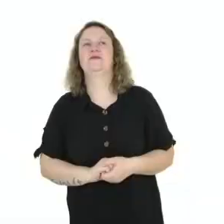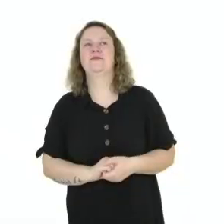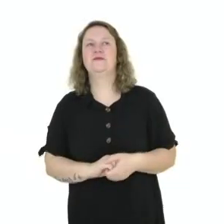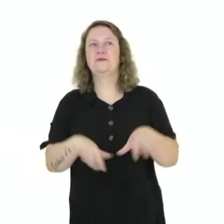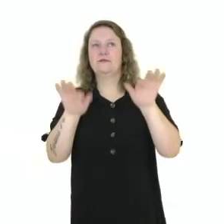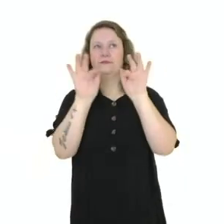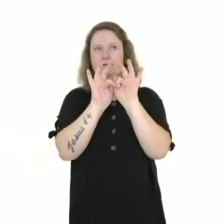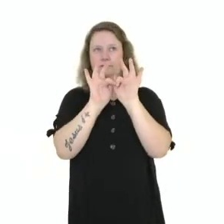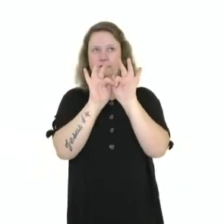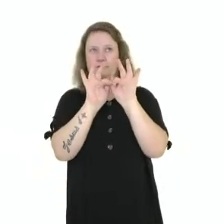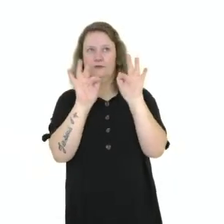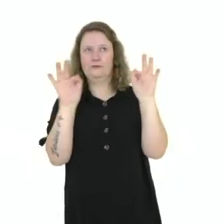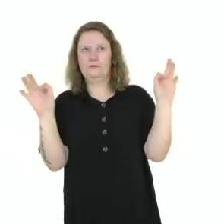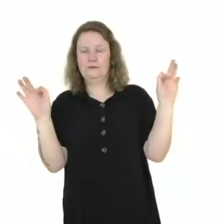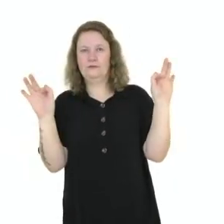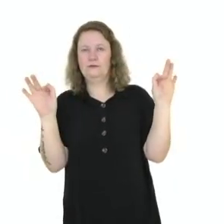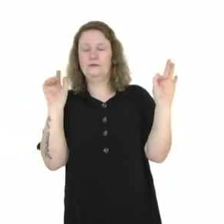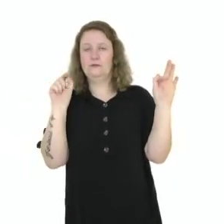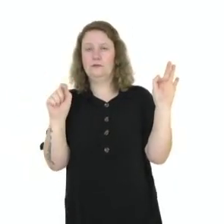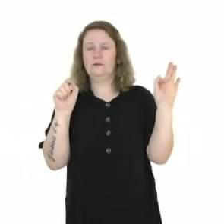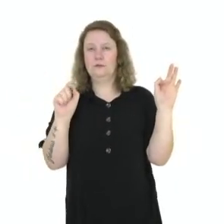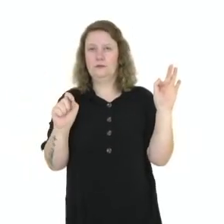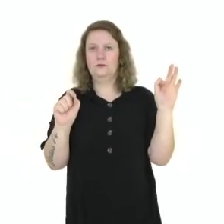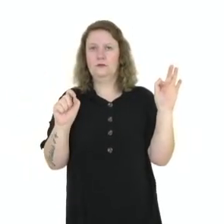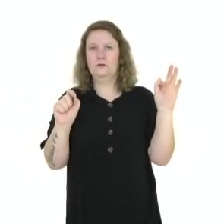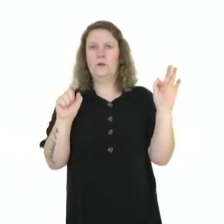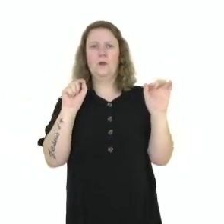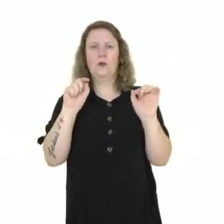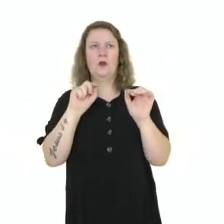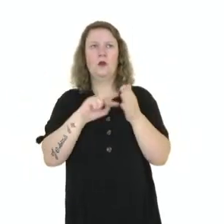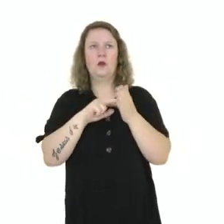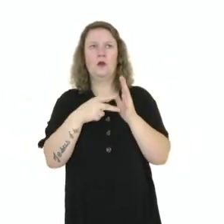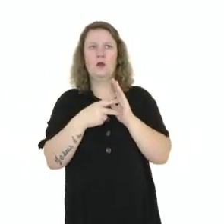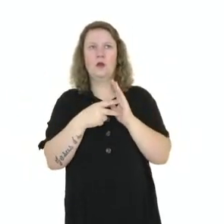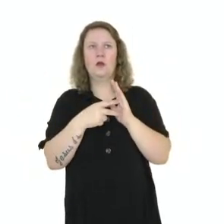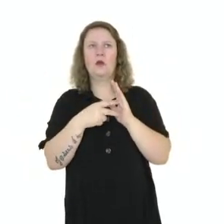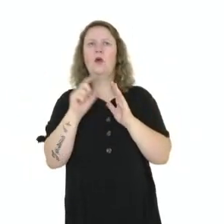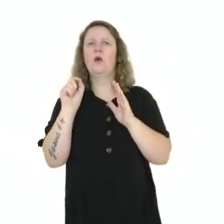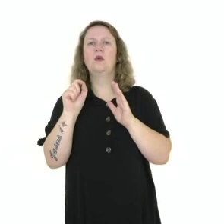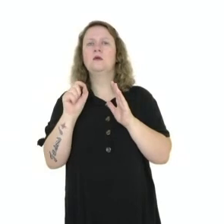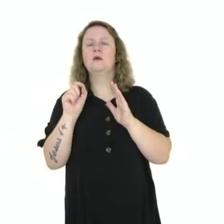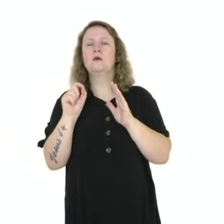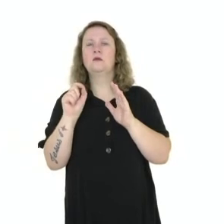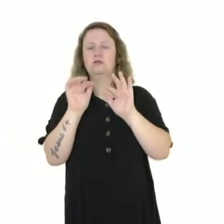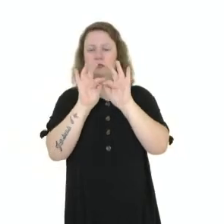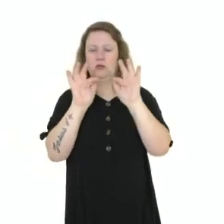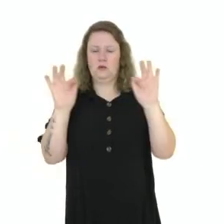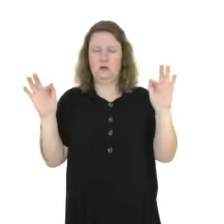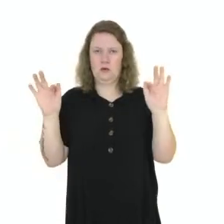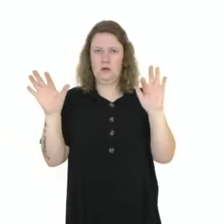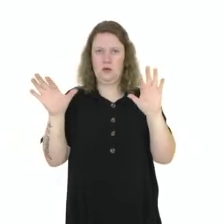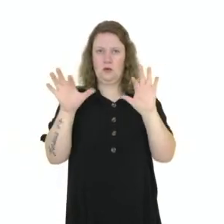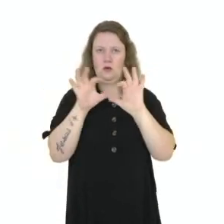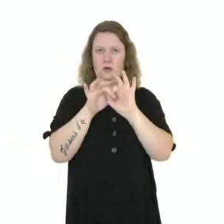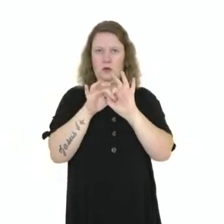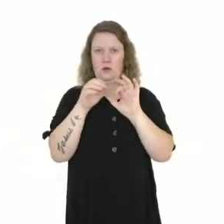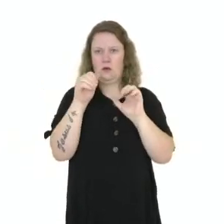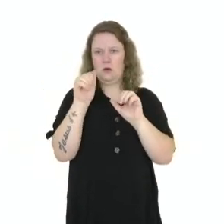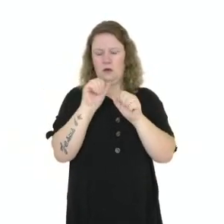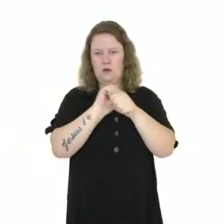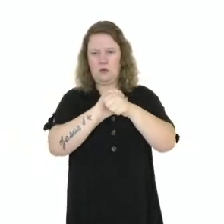oração anterior trata-se de uma oração subordinada. A oração anterior era o quê? Era uma subordinada adverbial, pois tem